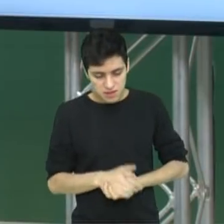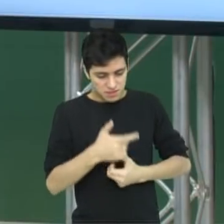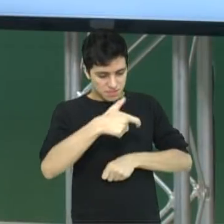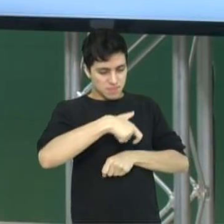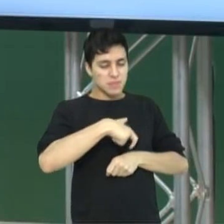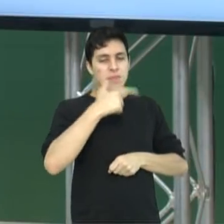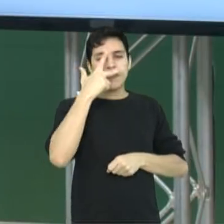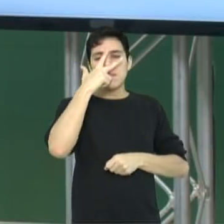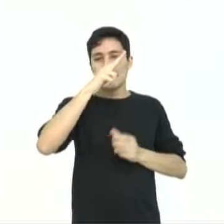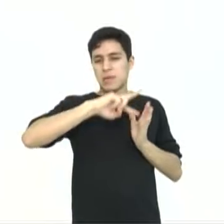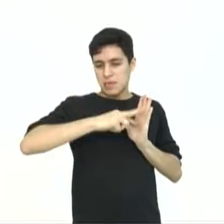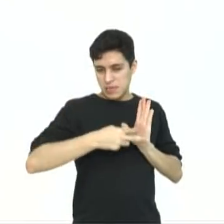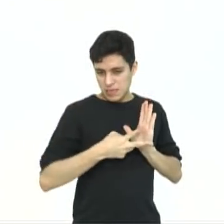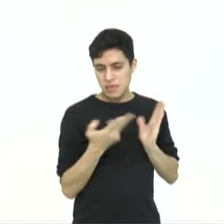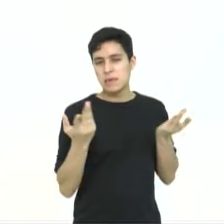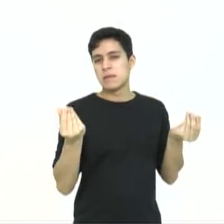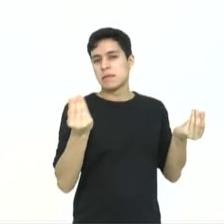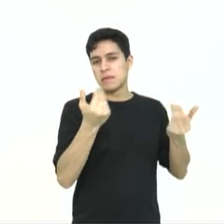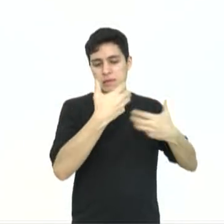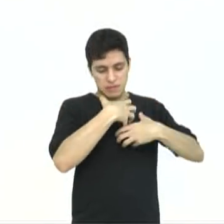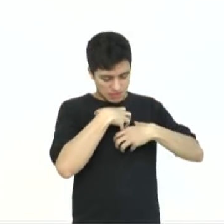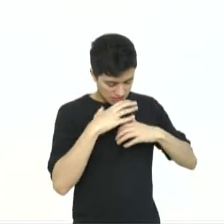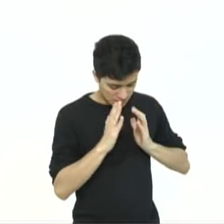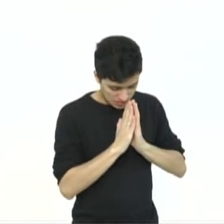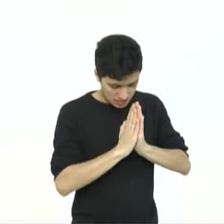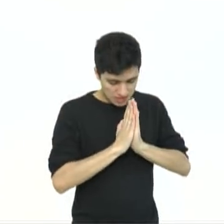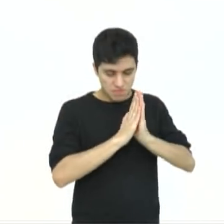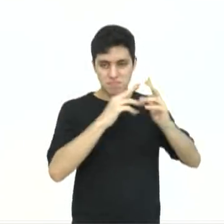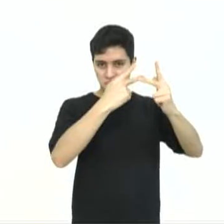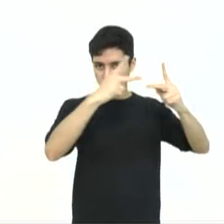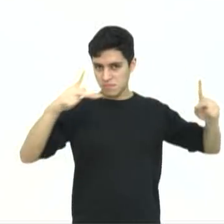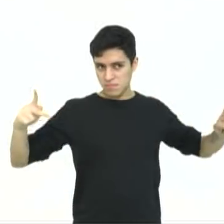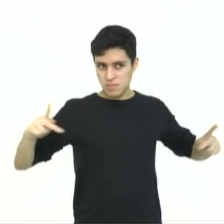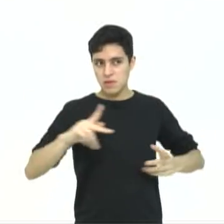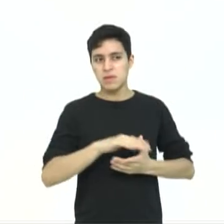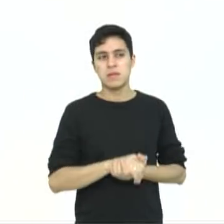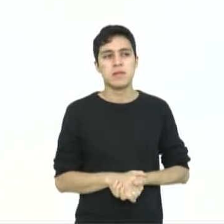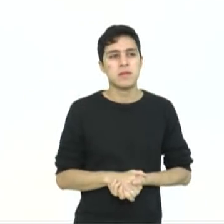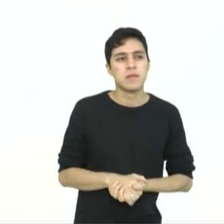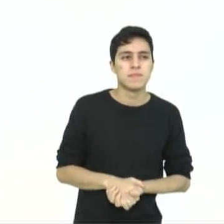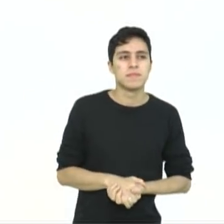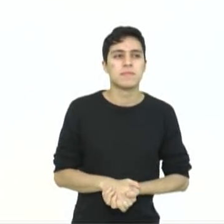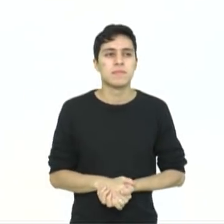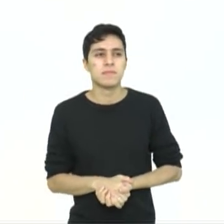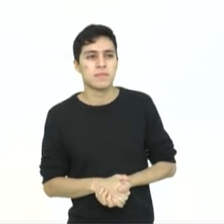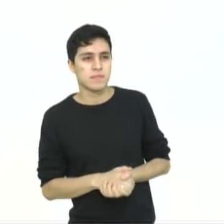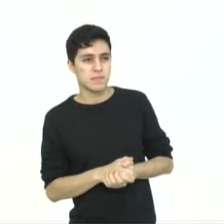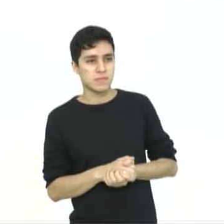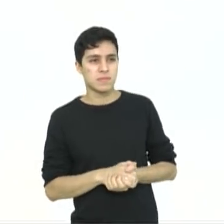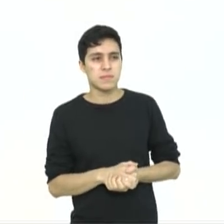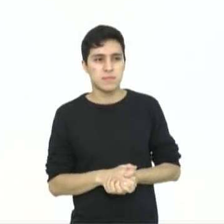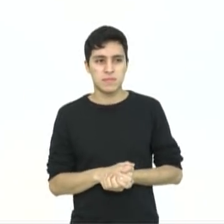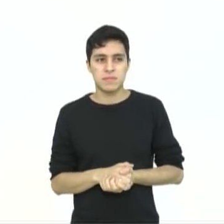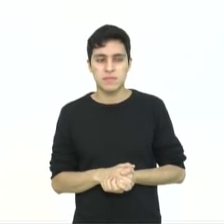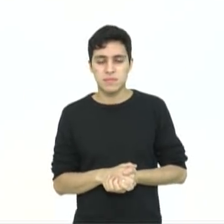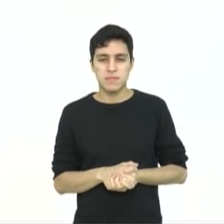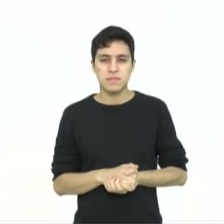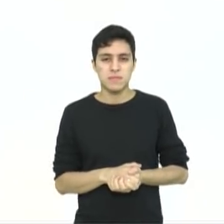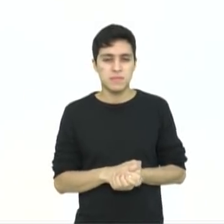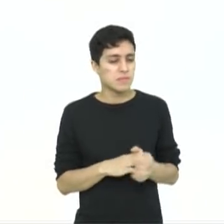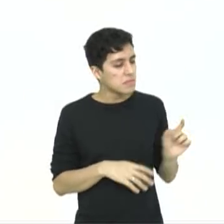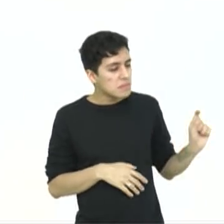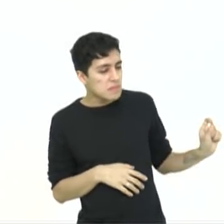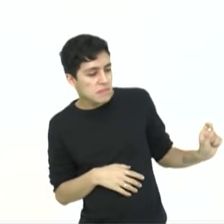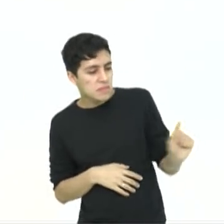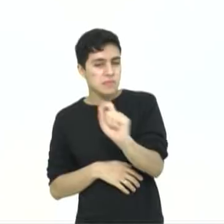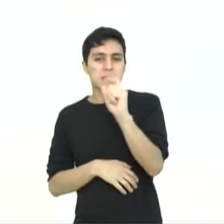Muito bem. Olha o tamanho disso aqui. Agora dá para você ter uma ideia do espaço desse lugar sagrado. Um peregrino rezando,